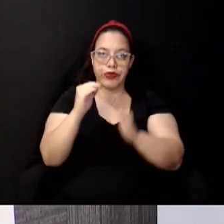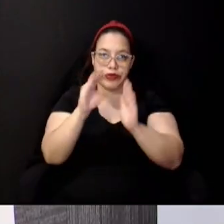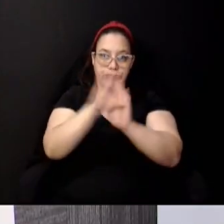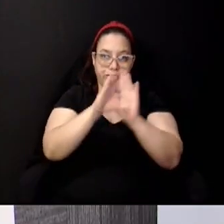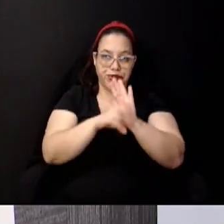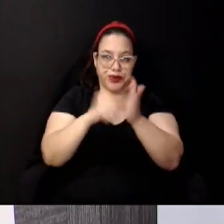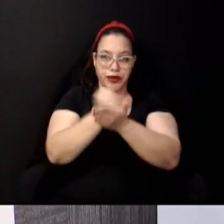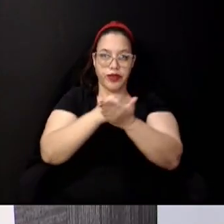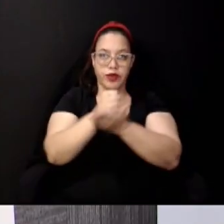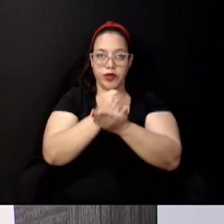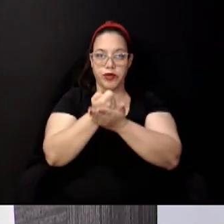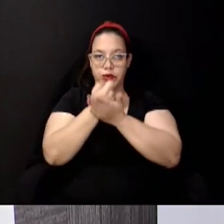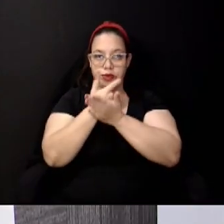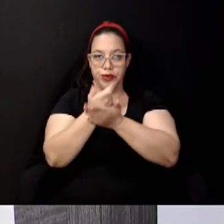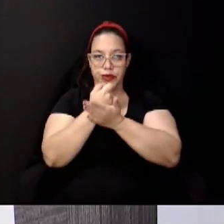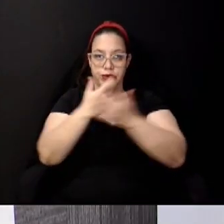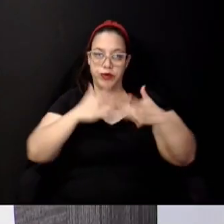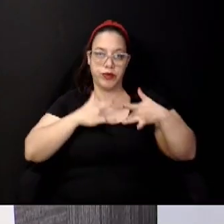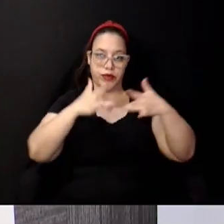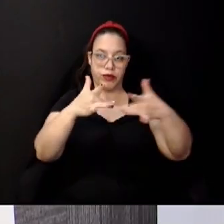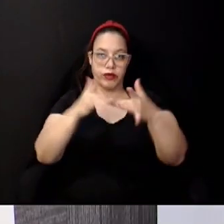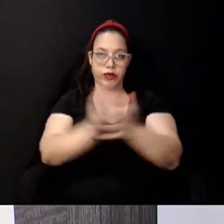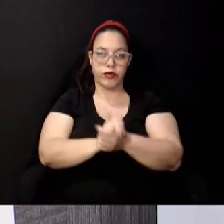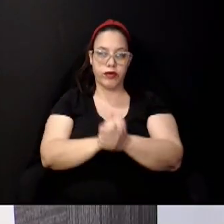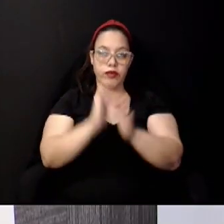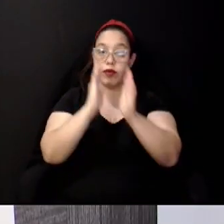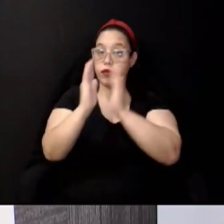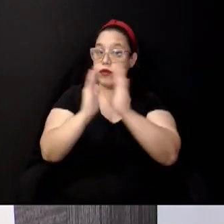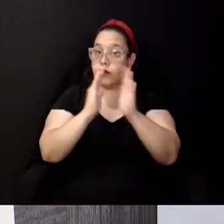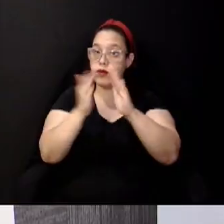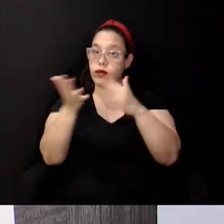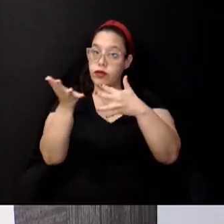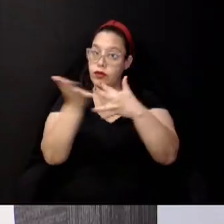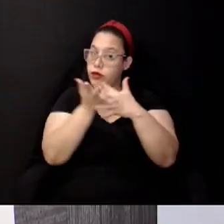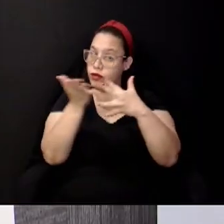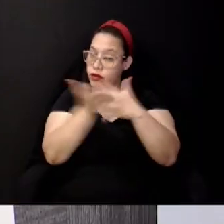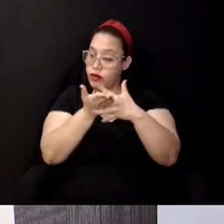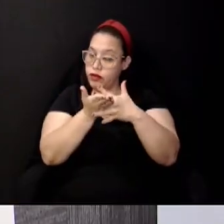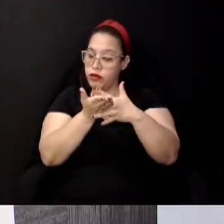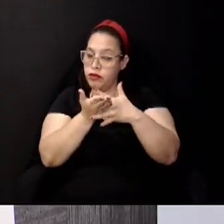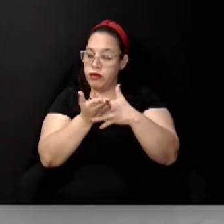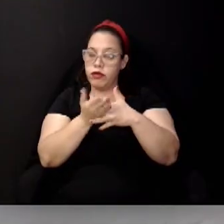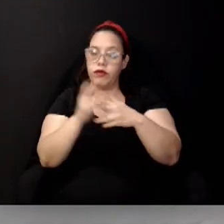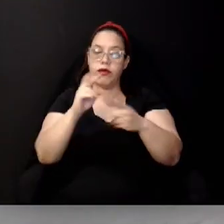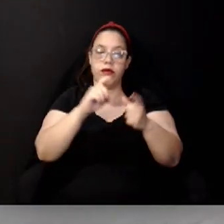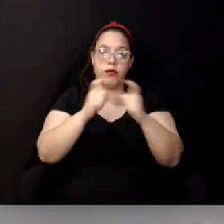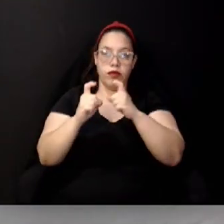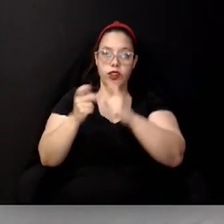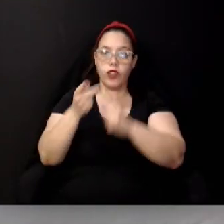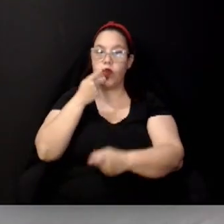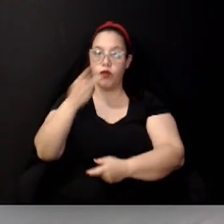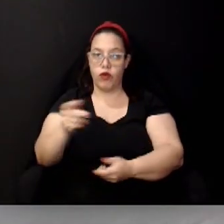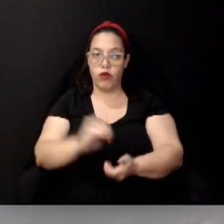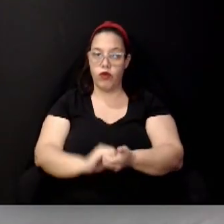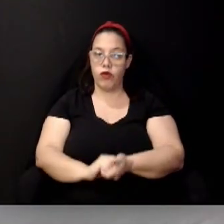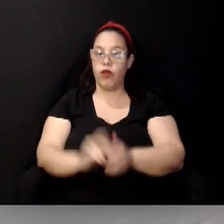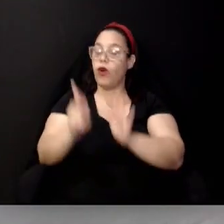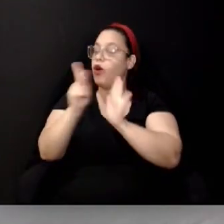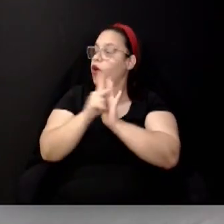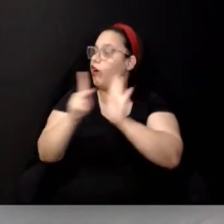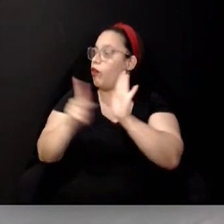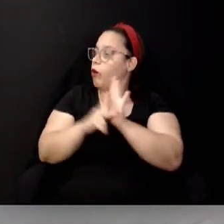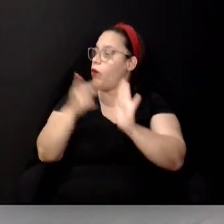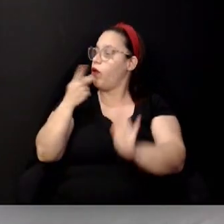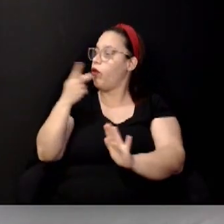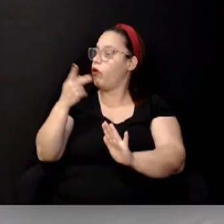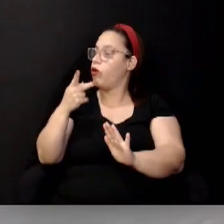Farmácia Solidária. Durante o intervalo regimental, ele falou sobre isso. É um projeto que visa fazer o